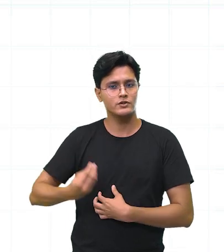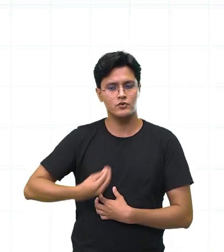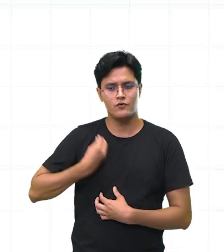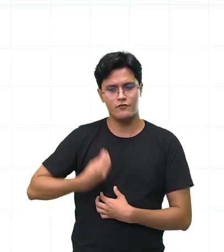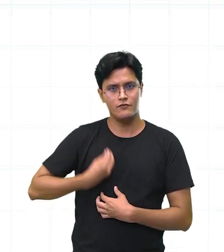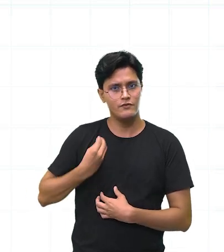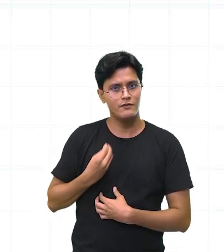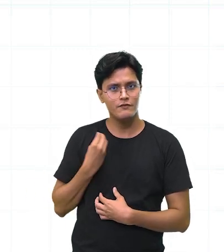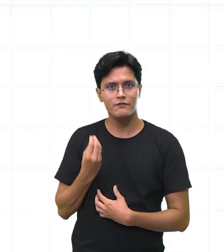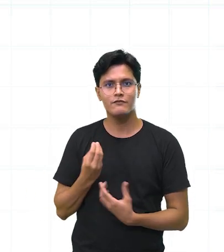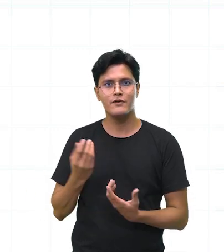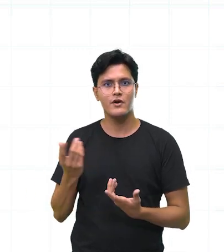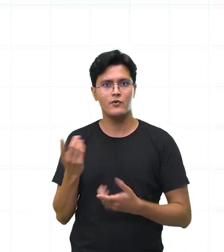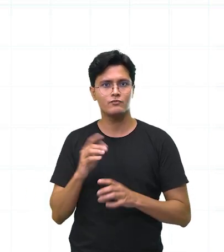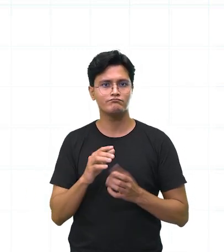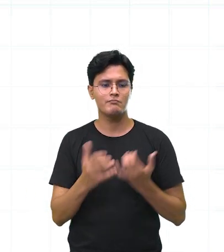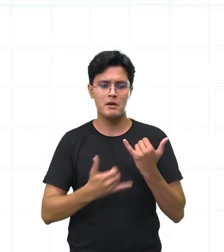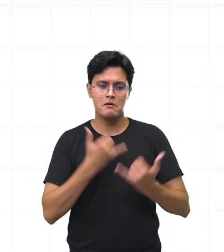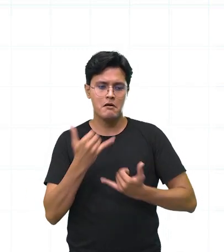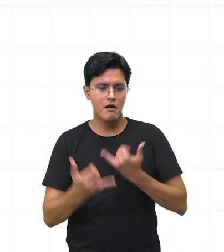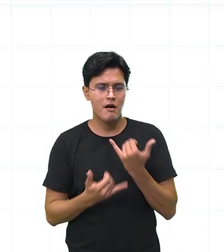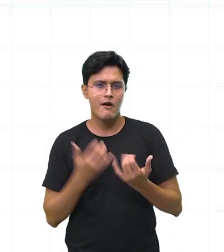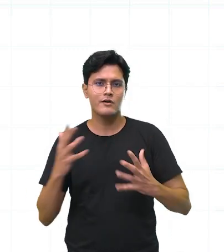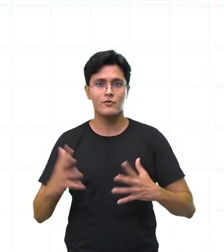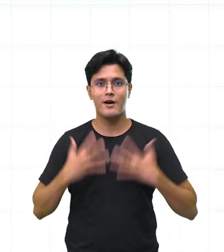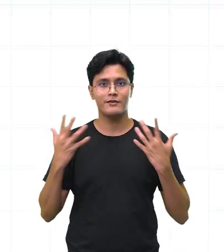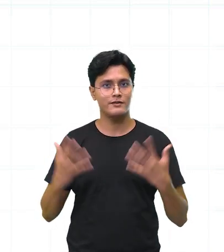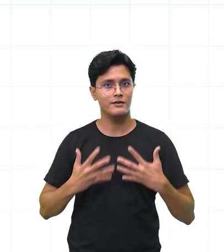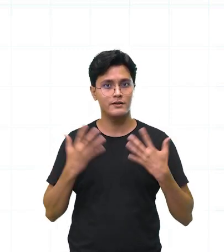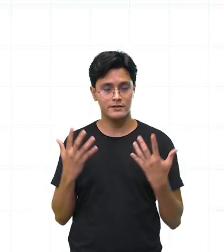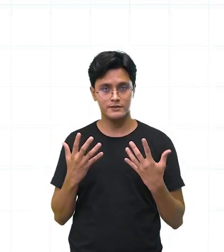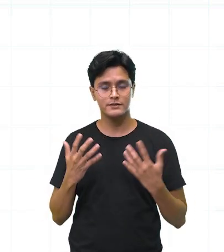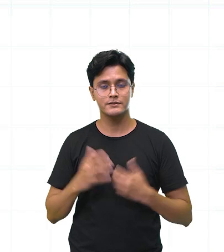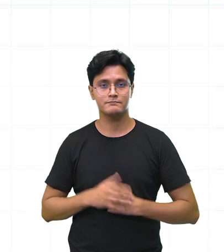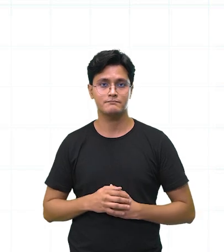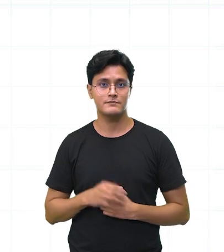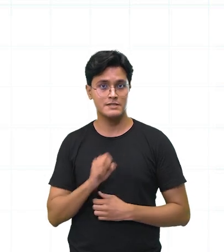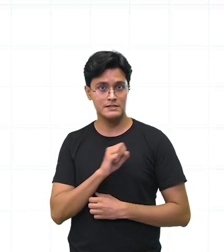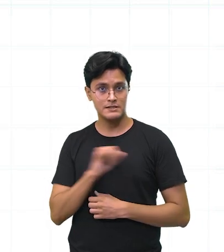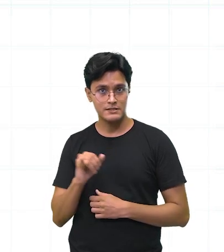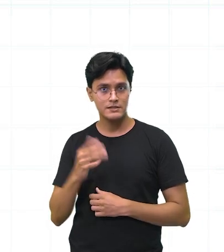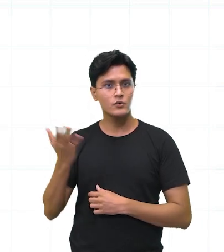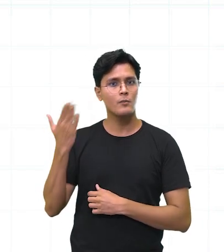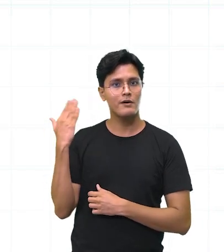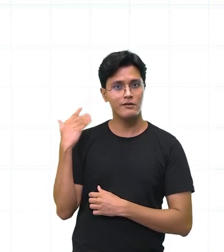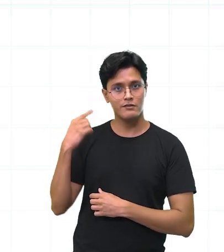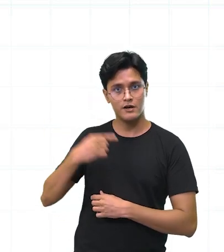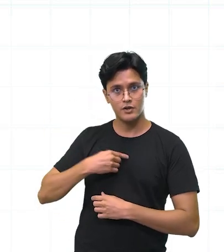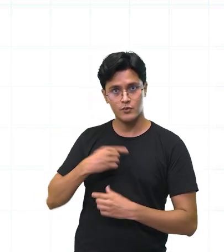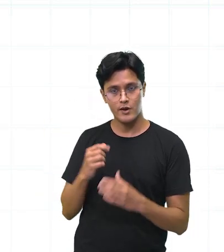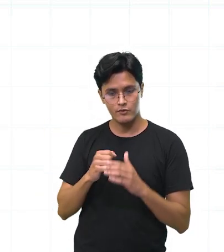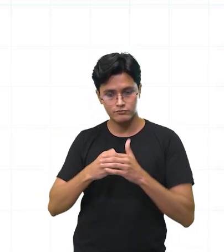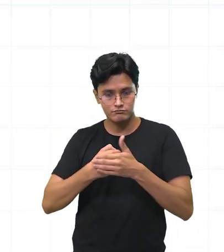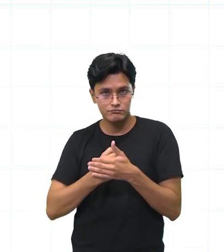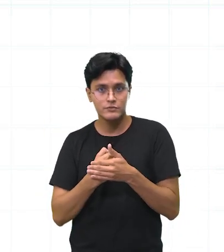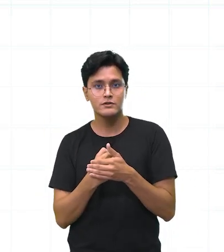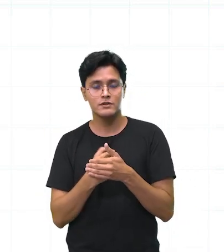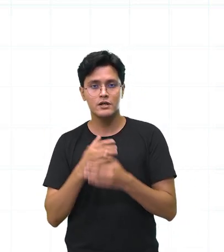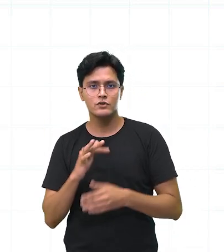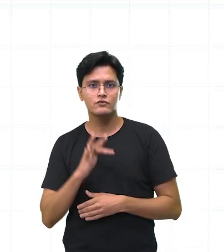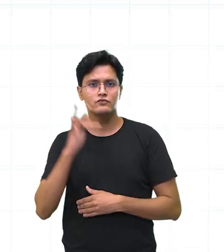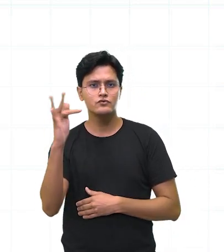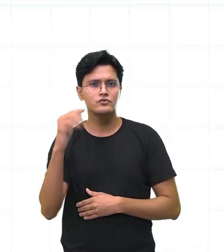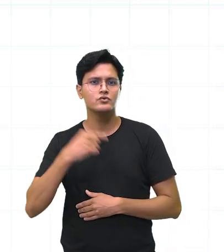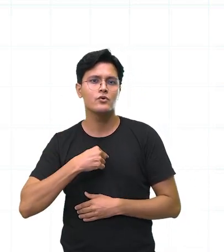alegria no momento da infância, né? Se quem fui é enigma e quem serei visão,